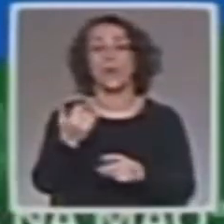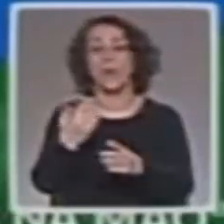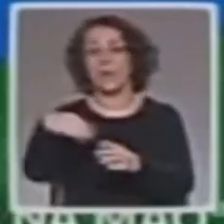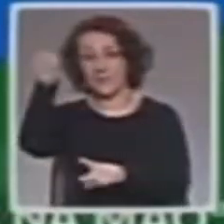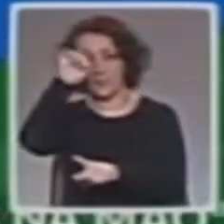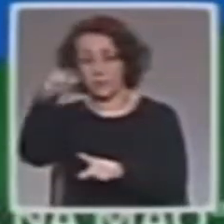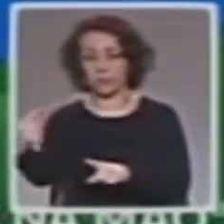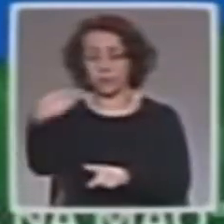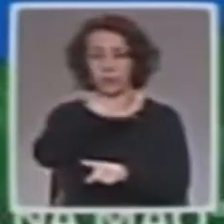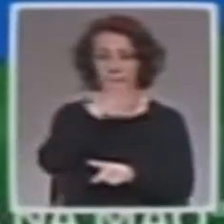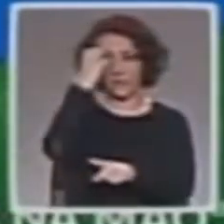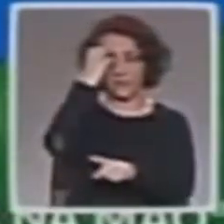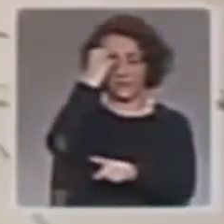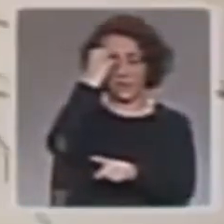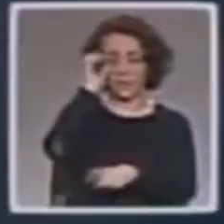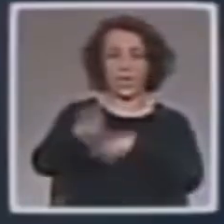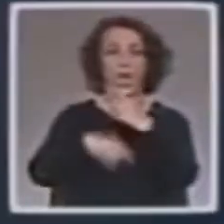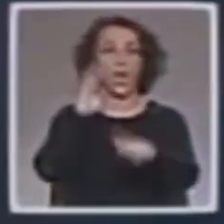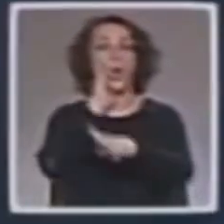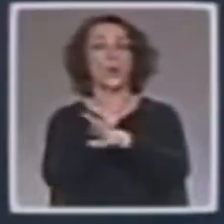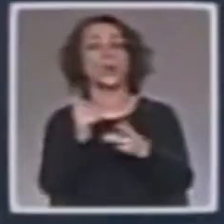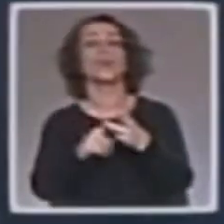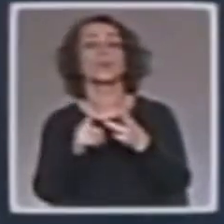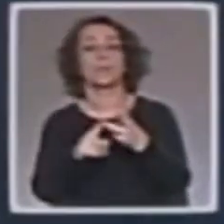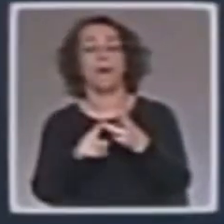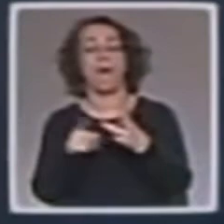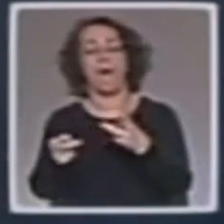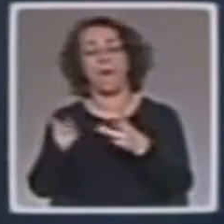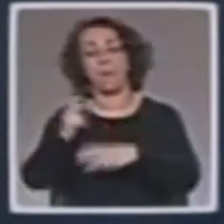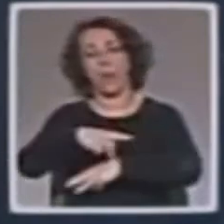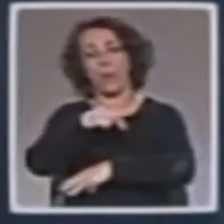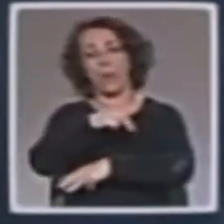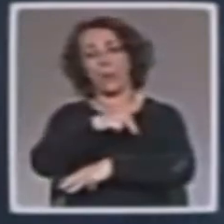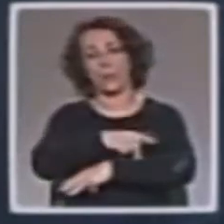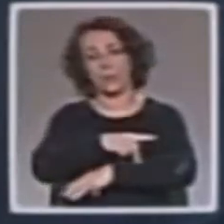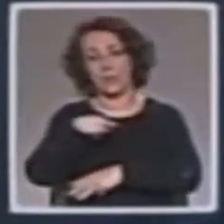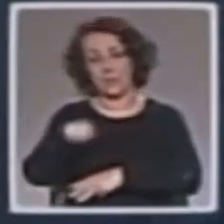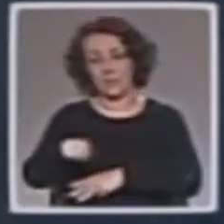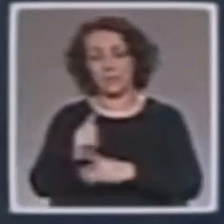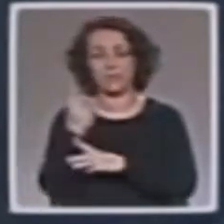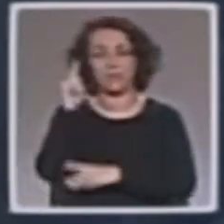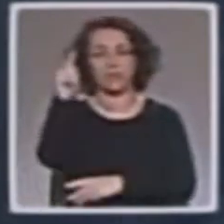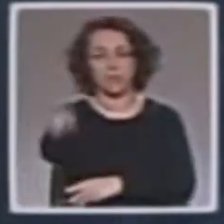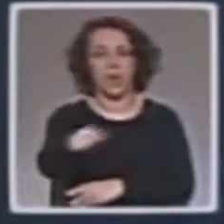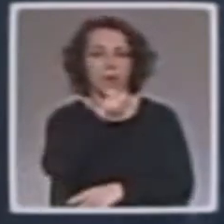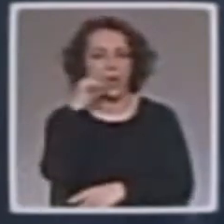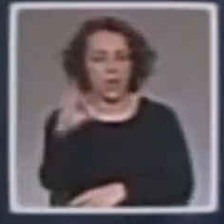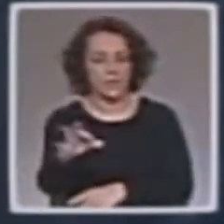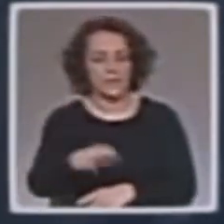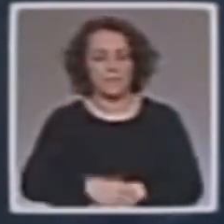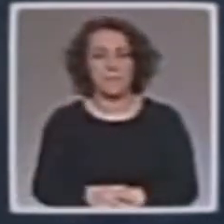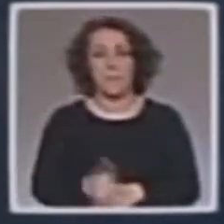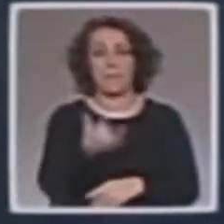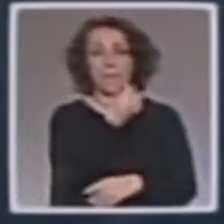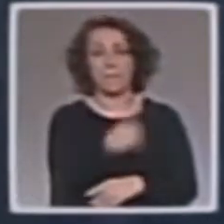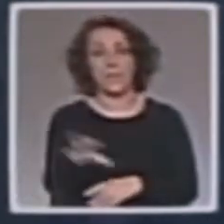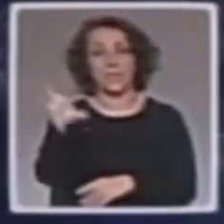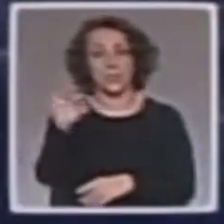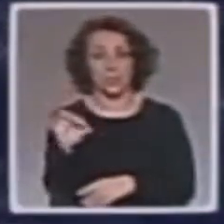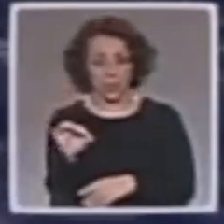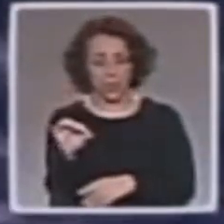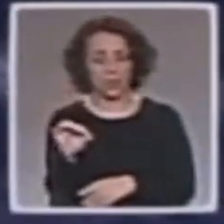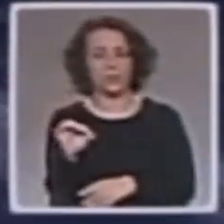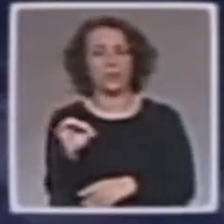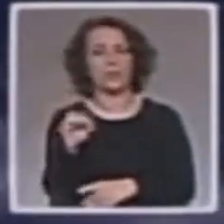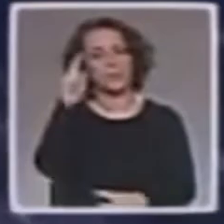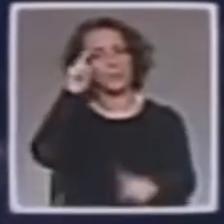com a última etapa a ligar a primeira capital da Ilha de São Miguel à Cidade da Horta. Em 2018, a prova centraliza-se